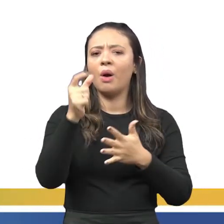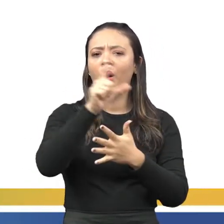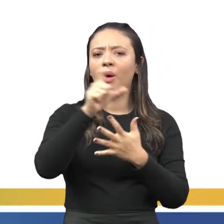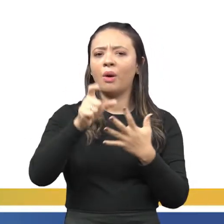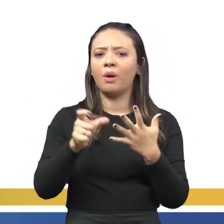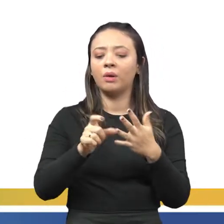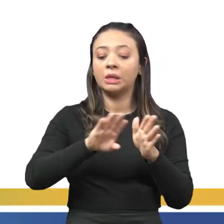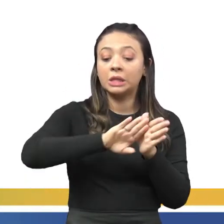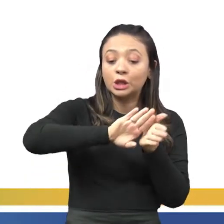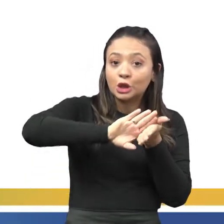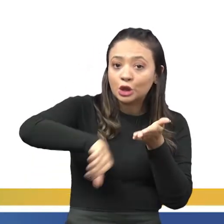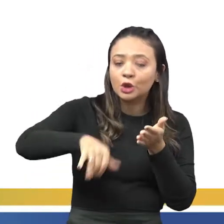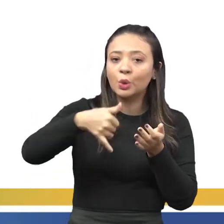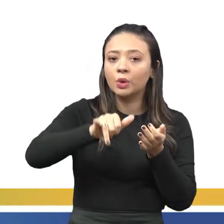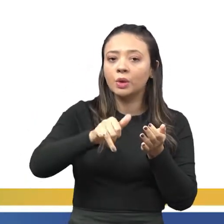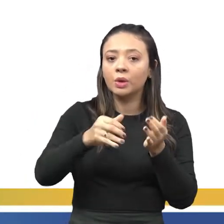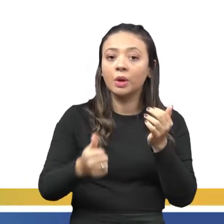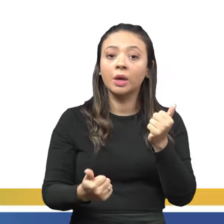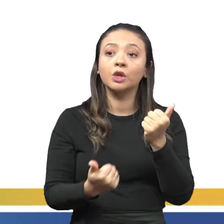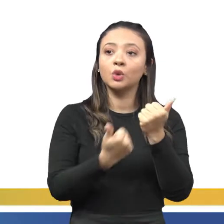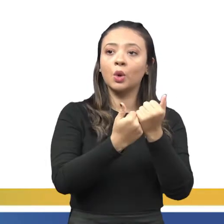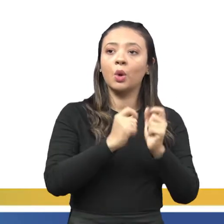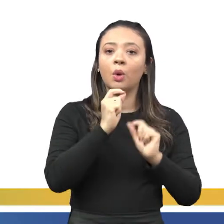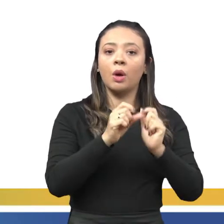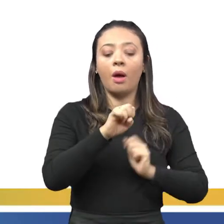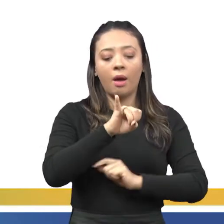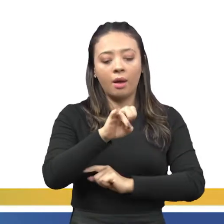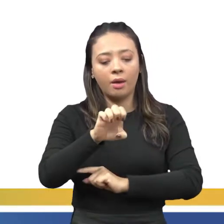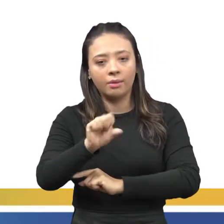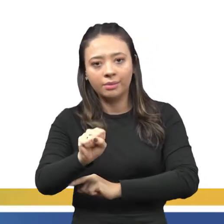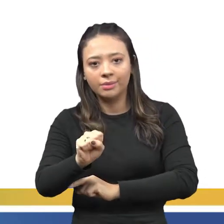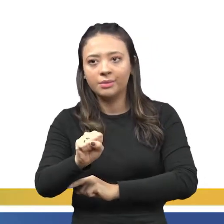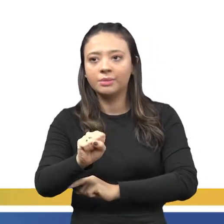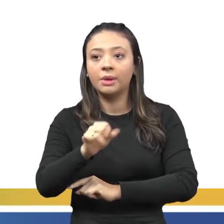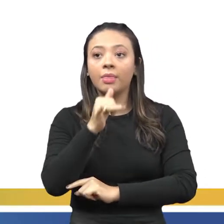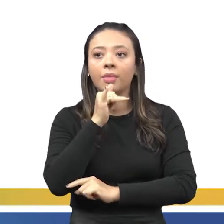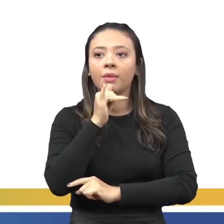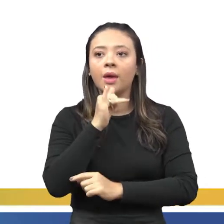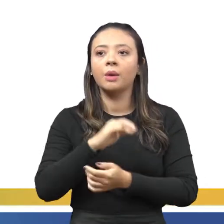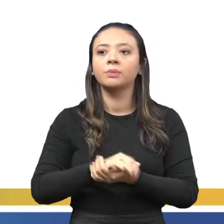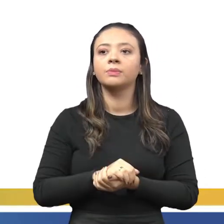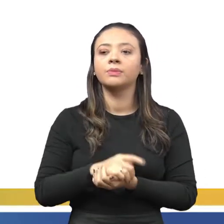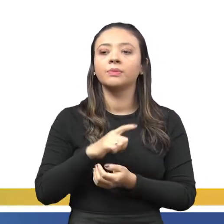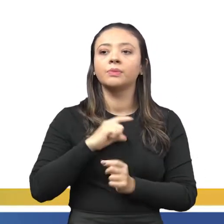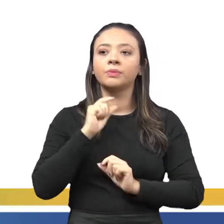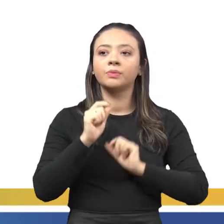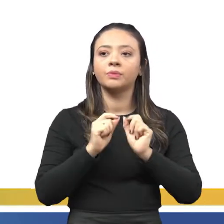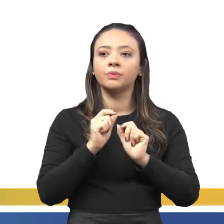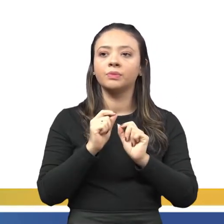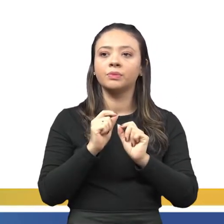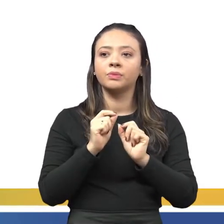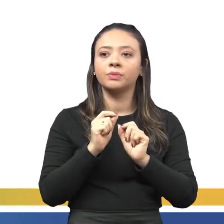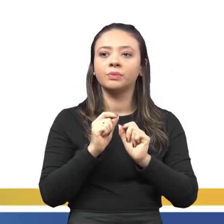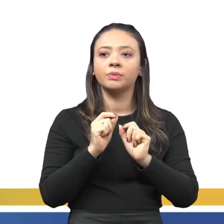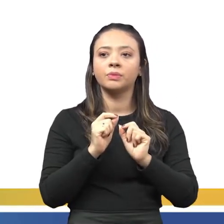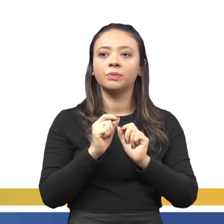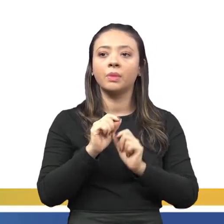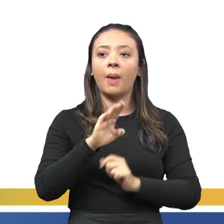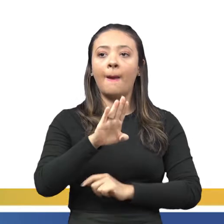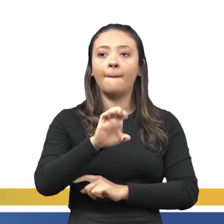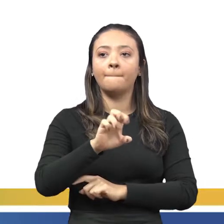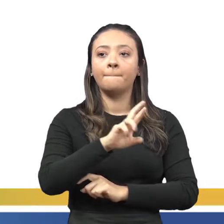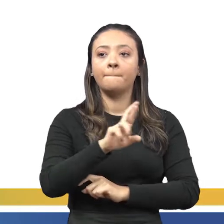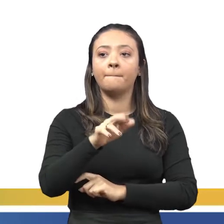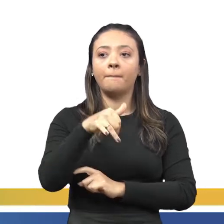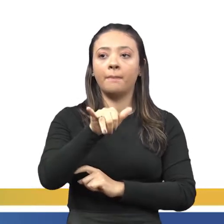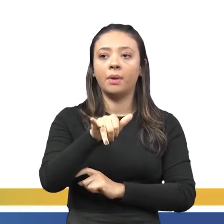o Y e acrescenta o IES. Exemplo, nós temos a palavra berry. Berry,